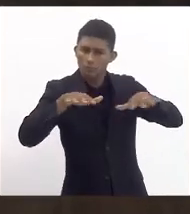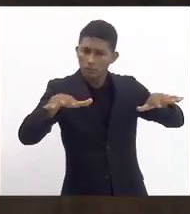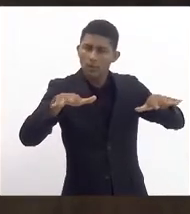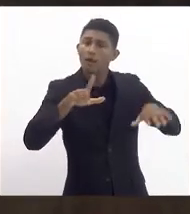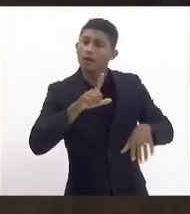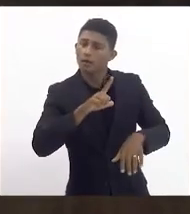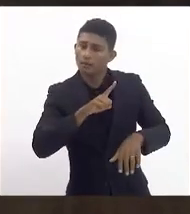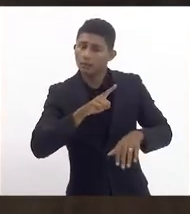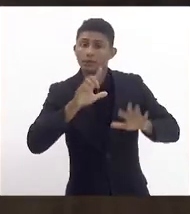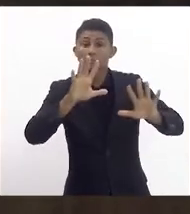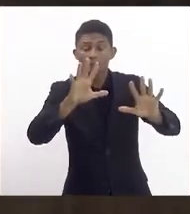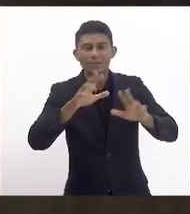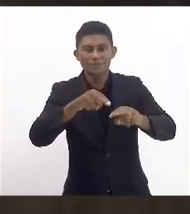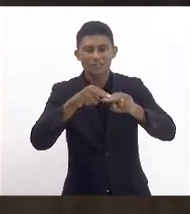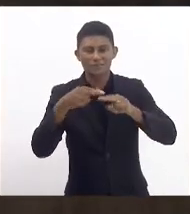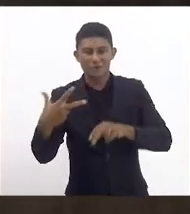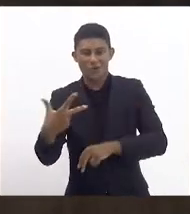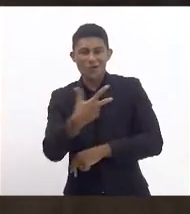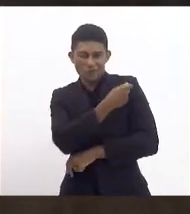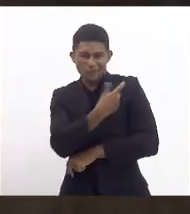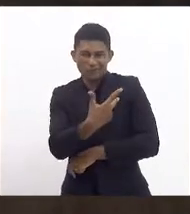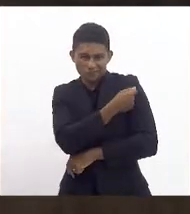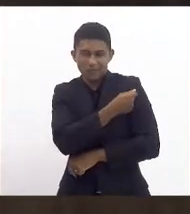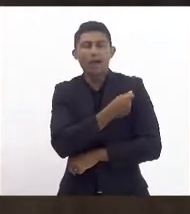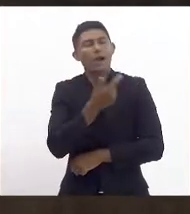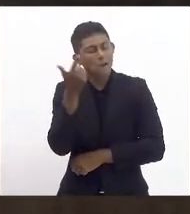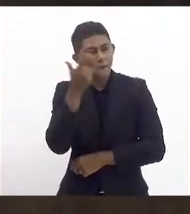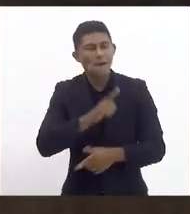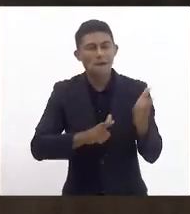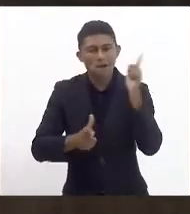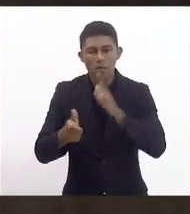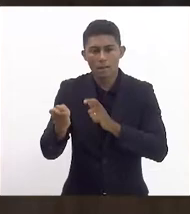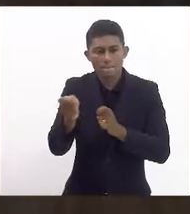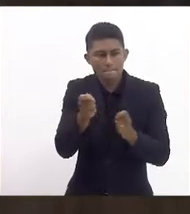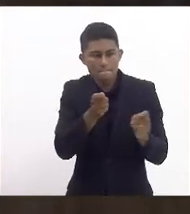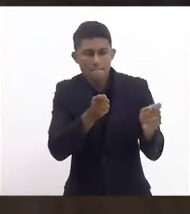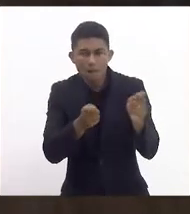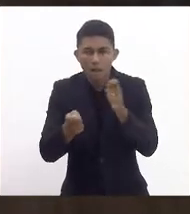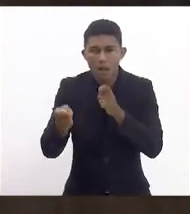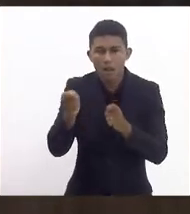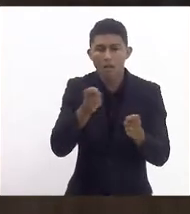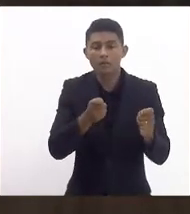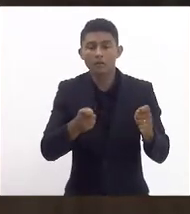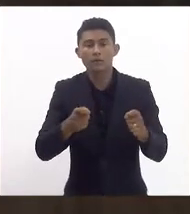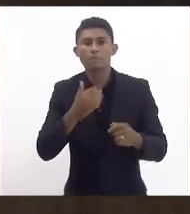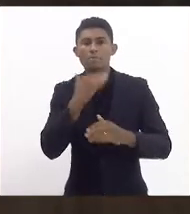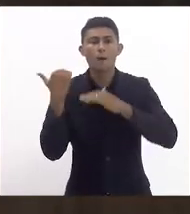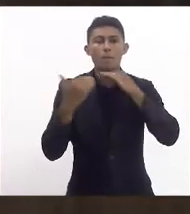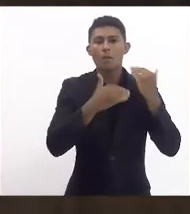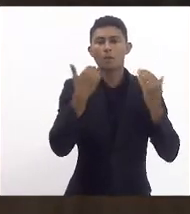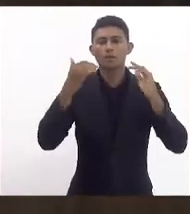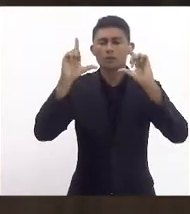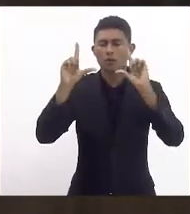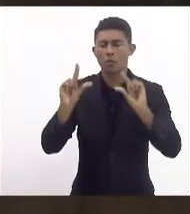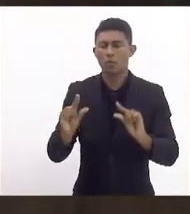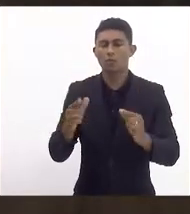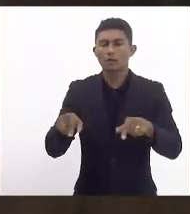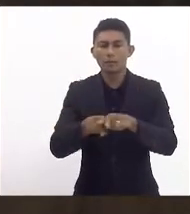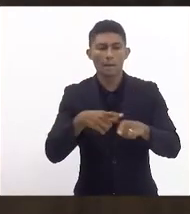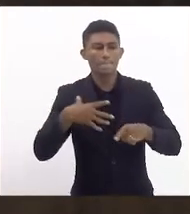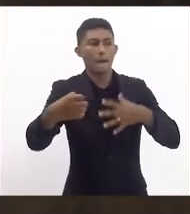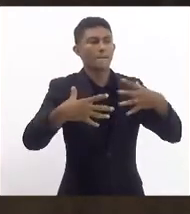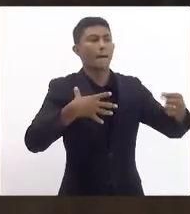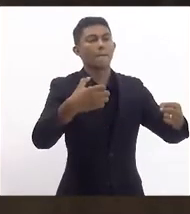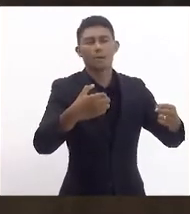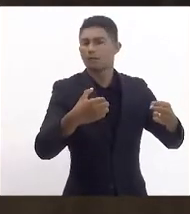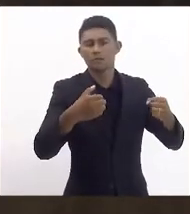vacina, reduzimos o índice de mortalidade, reduzimos o índice de infecção, mas